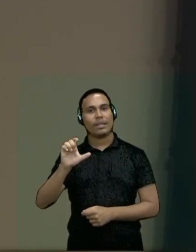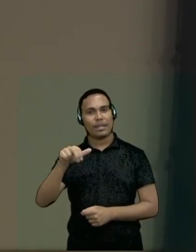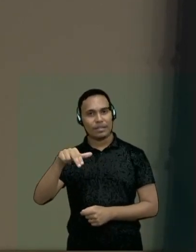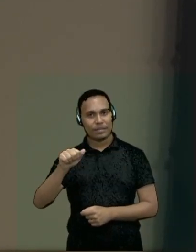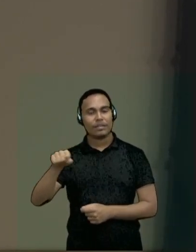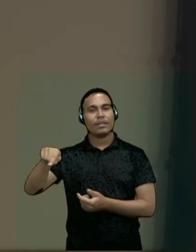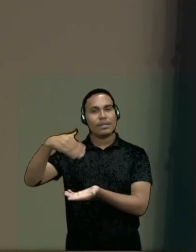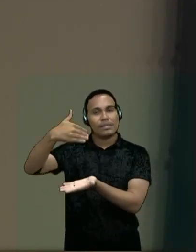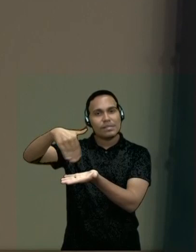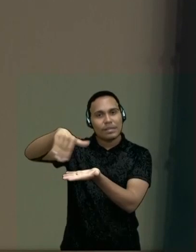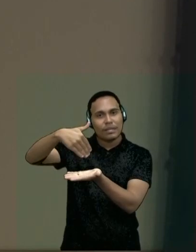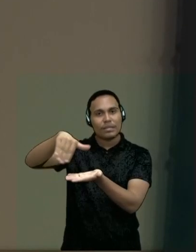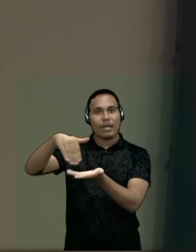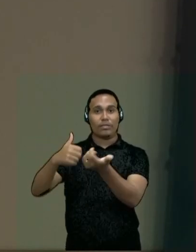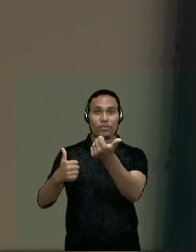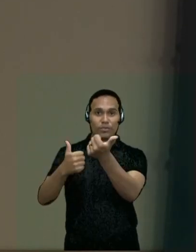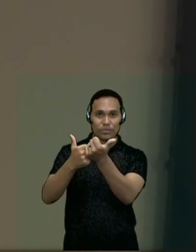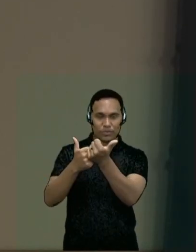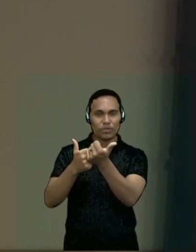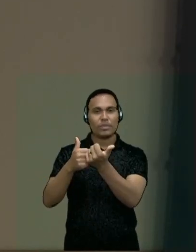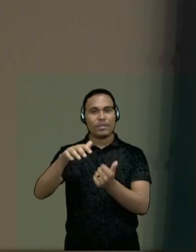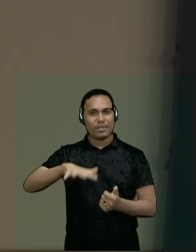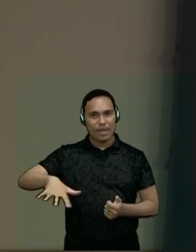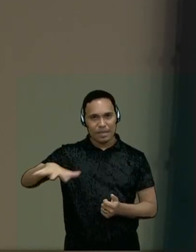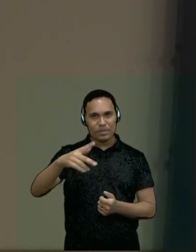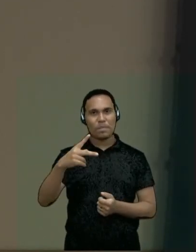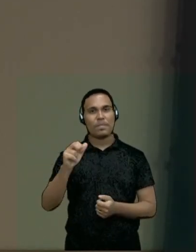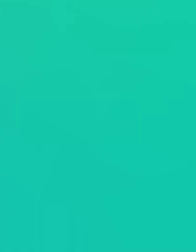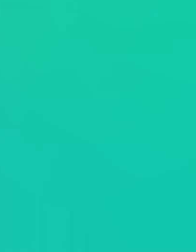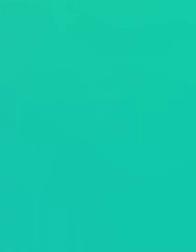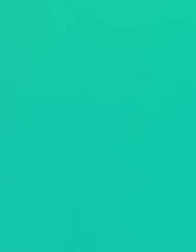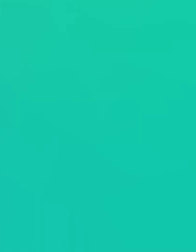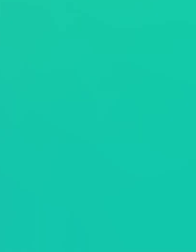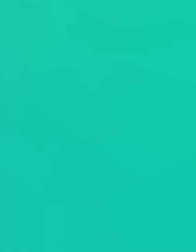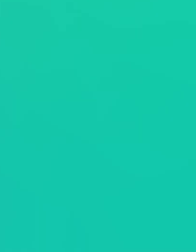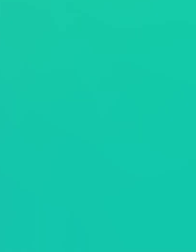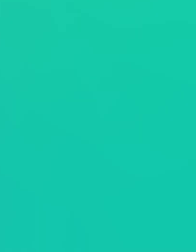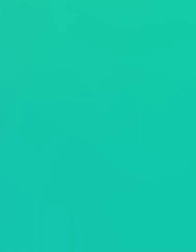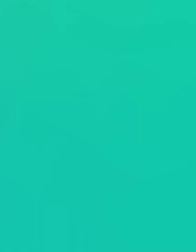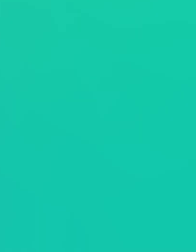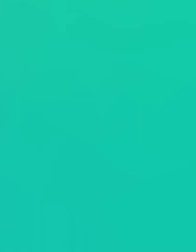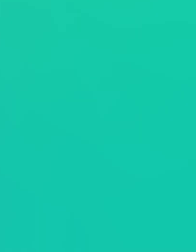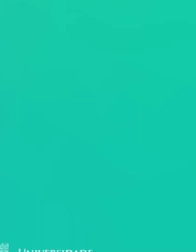de Energia do Panamá. Seja muito bem-vinda, senhora Rosilena.